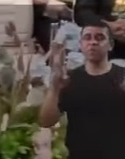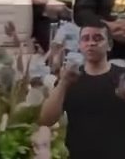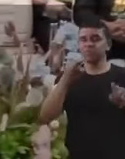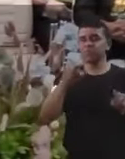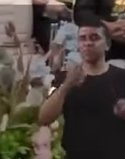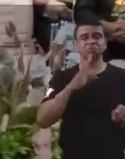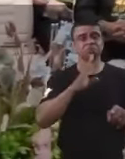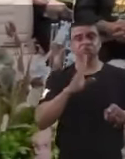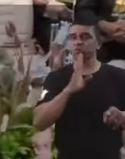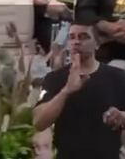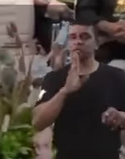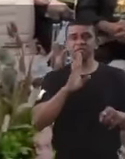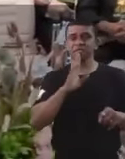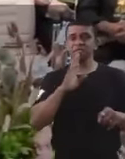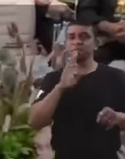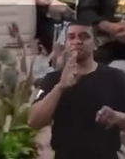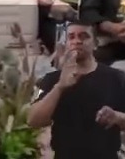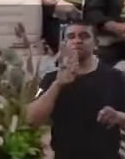Grace.